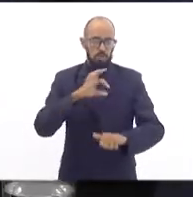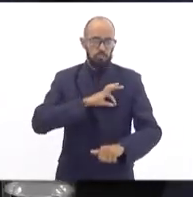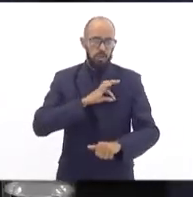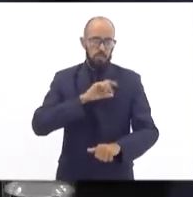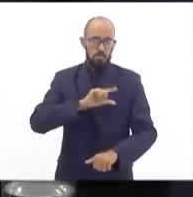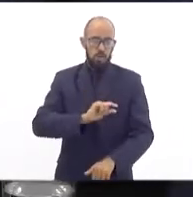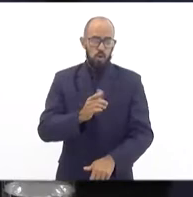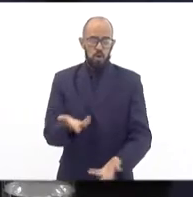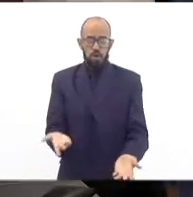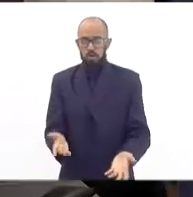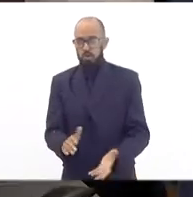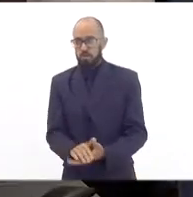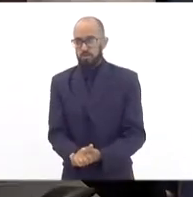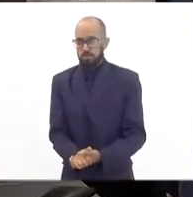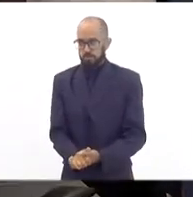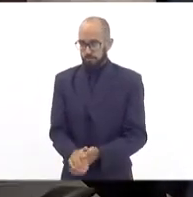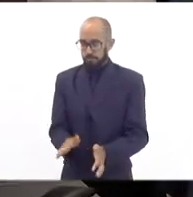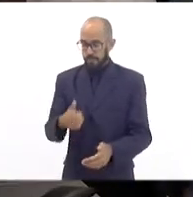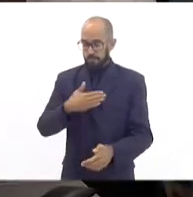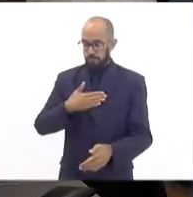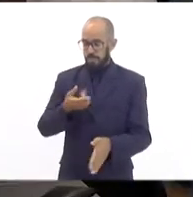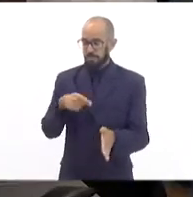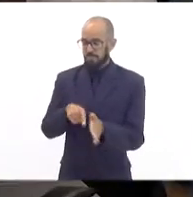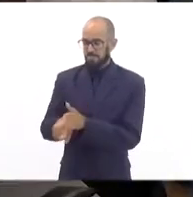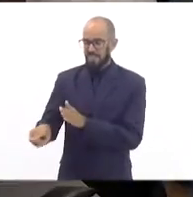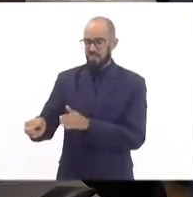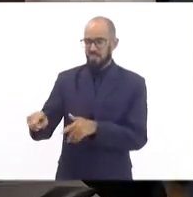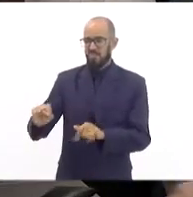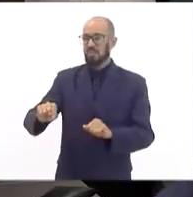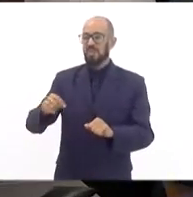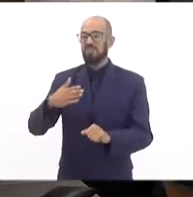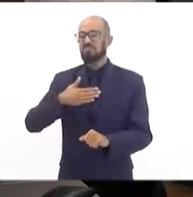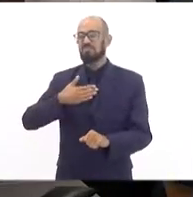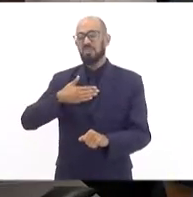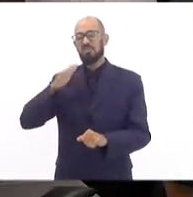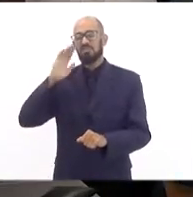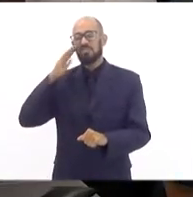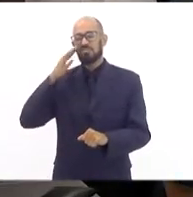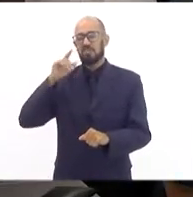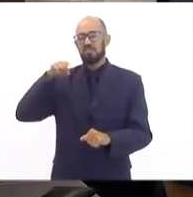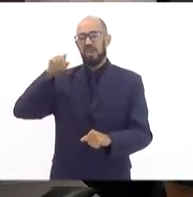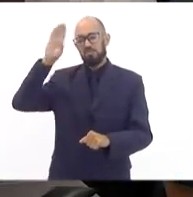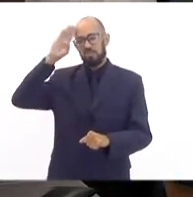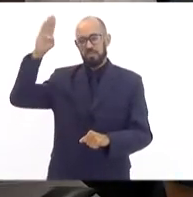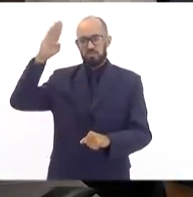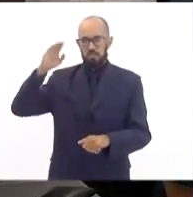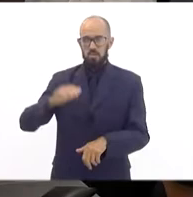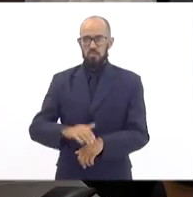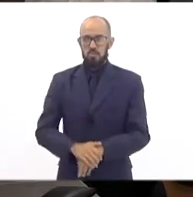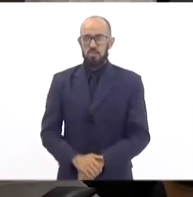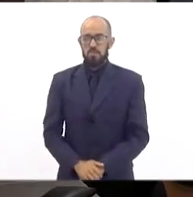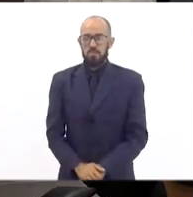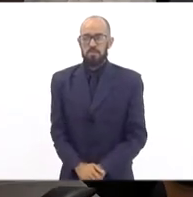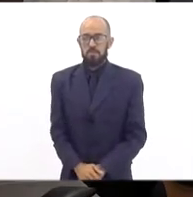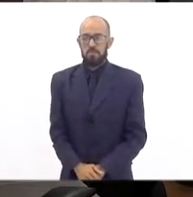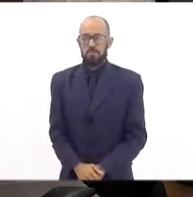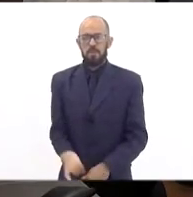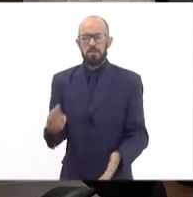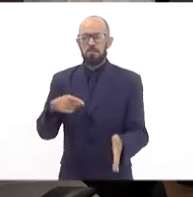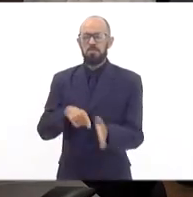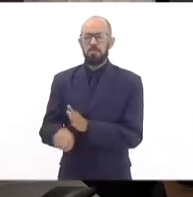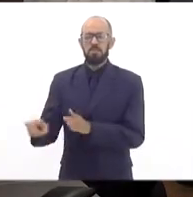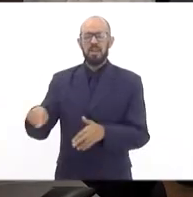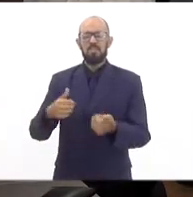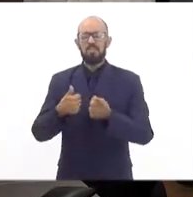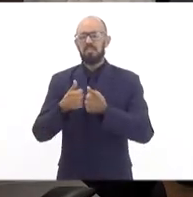Essa pergunta é, no meu entendimento, chave. E na tarifa de